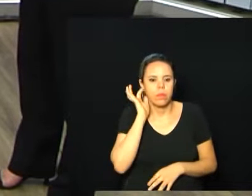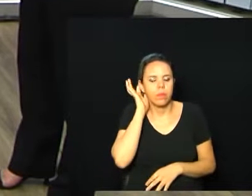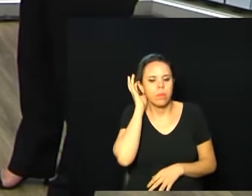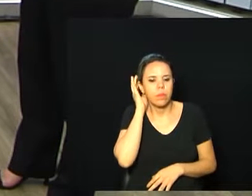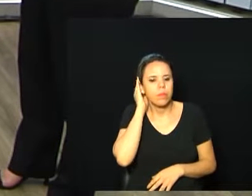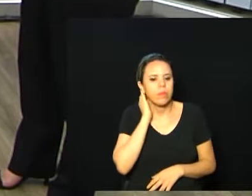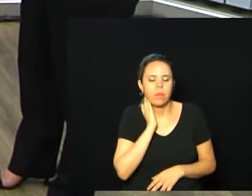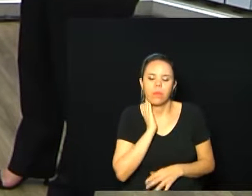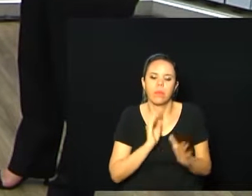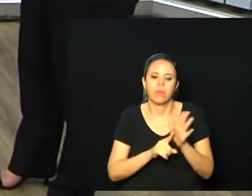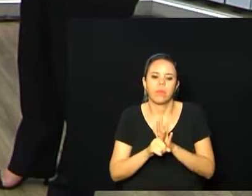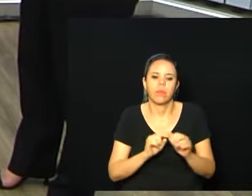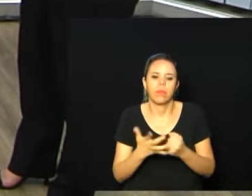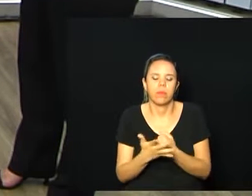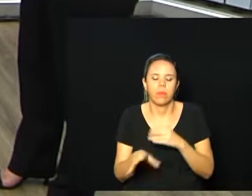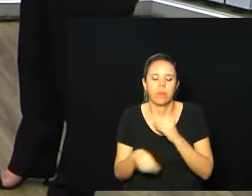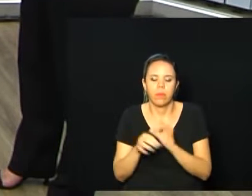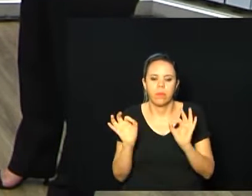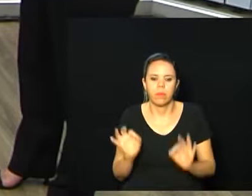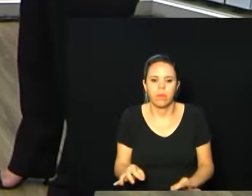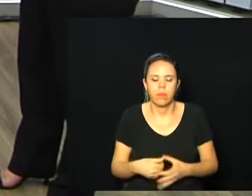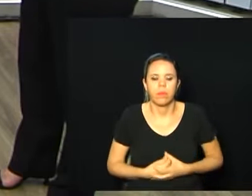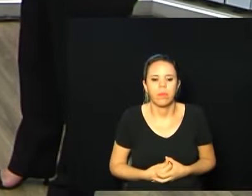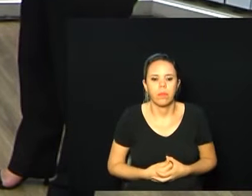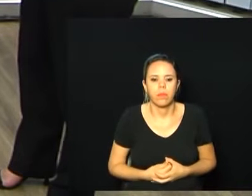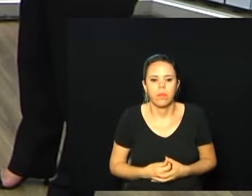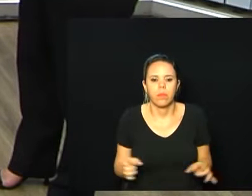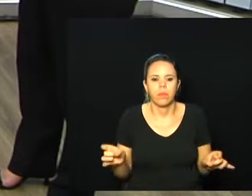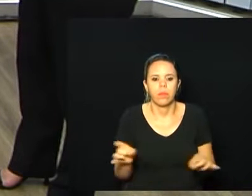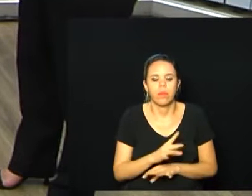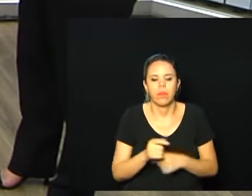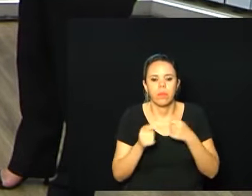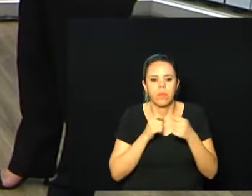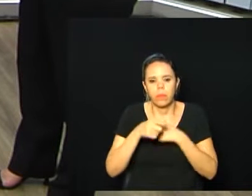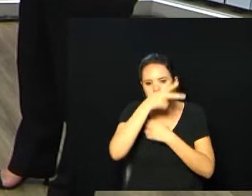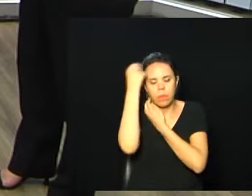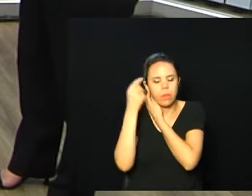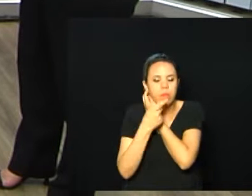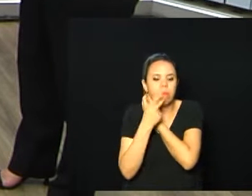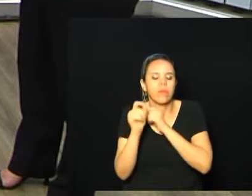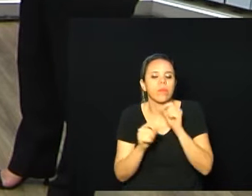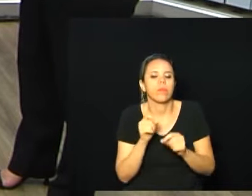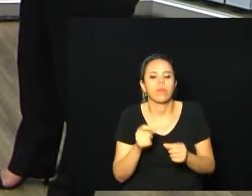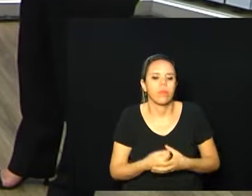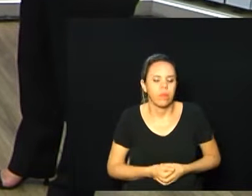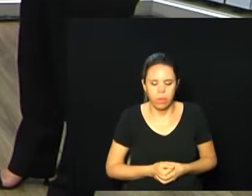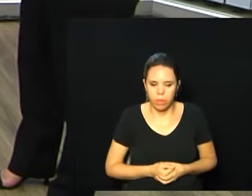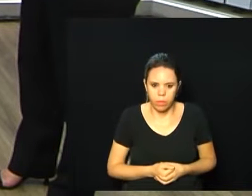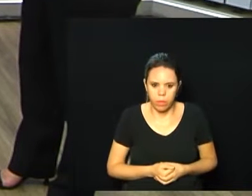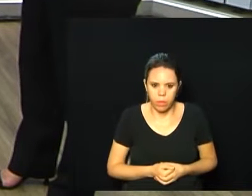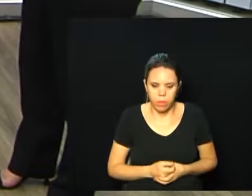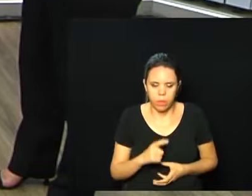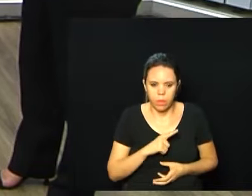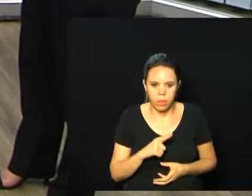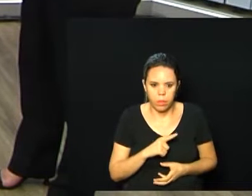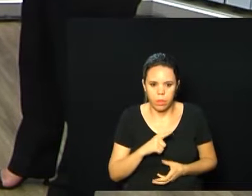Mirna. Dados Covid atualizados. Agora há pouco acabou a coletiva do prefeito. O que ele falou? A gente teve